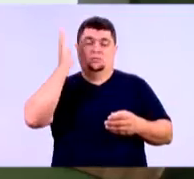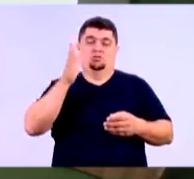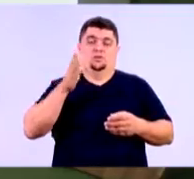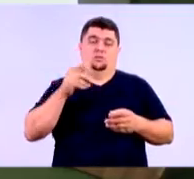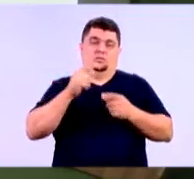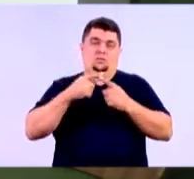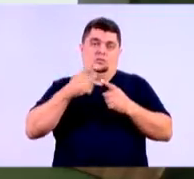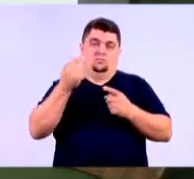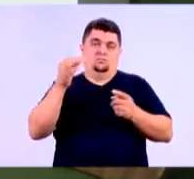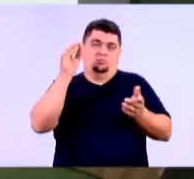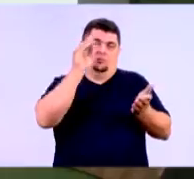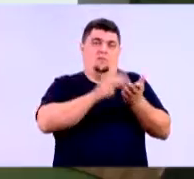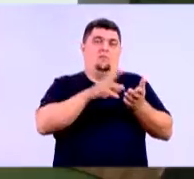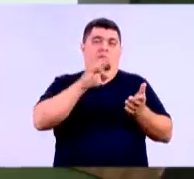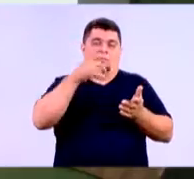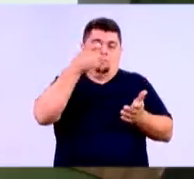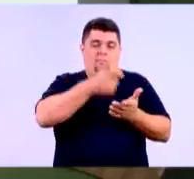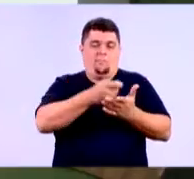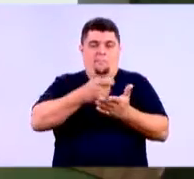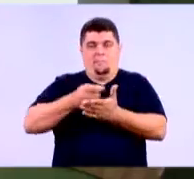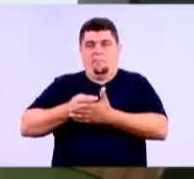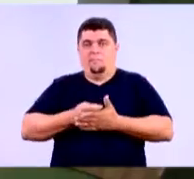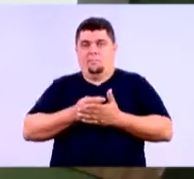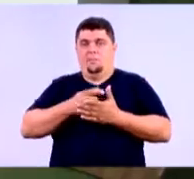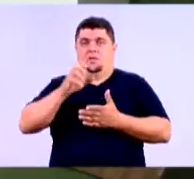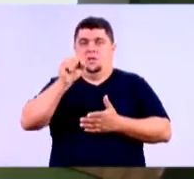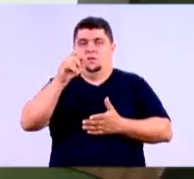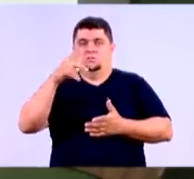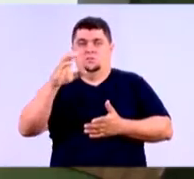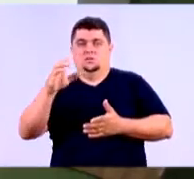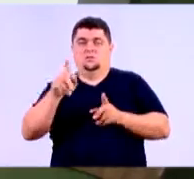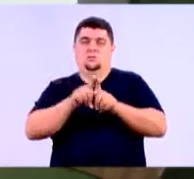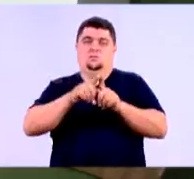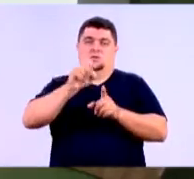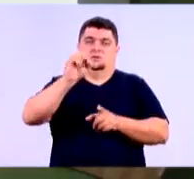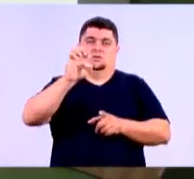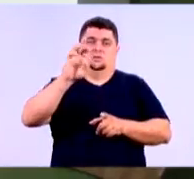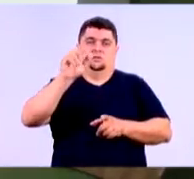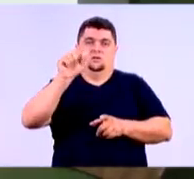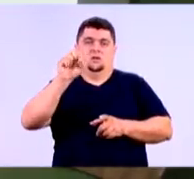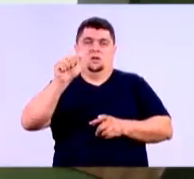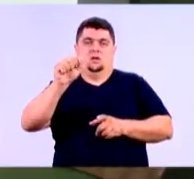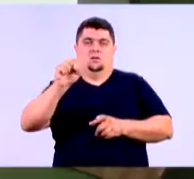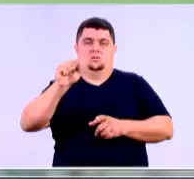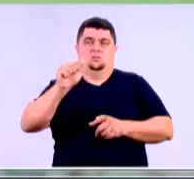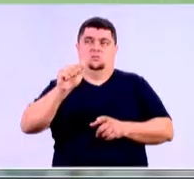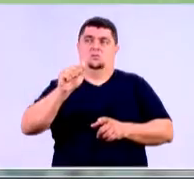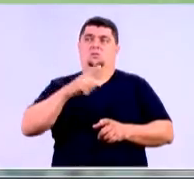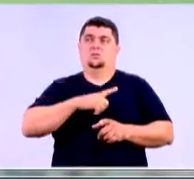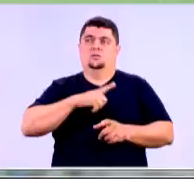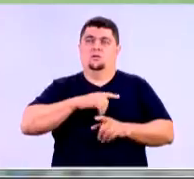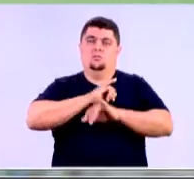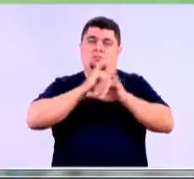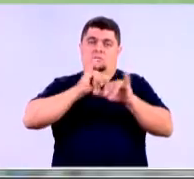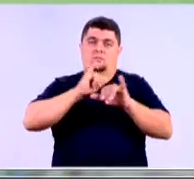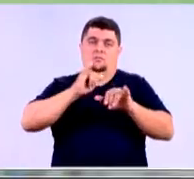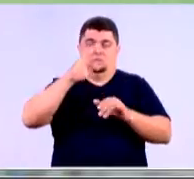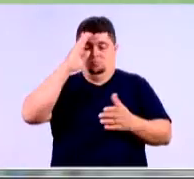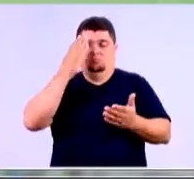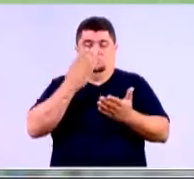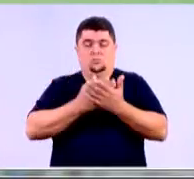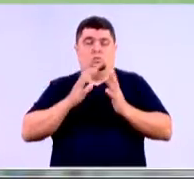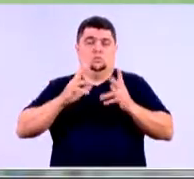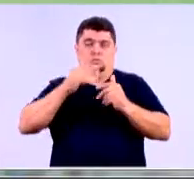que embutir esse custo. Já que você está pagando para usar o SPC, o Serasa. Exatamente. Então, são informações bastante confiáveis, são